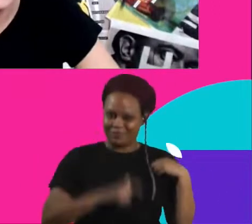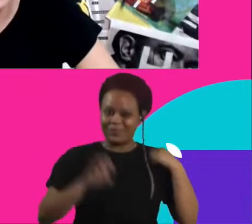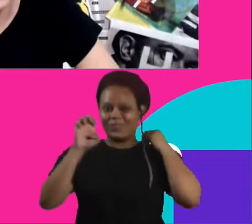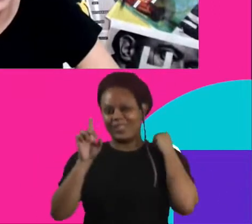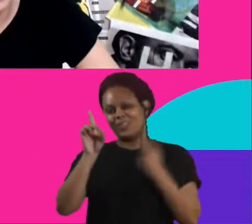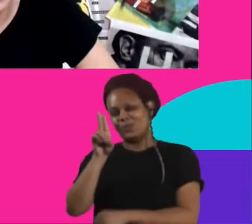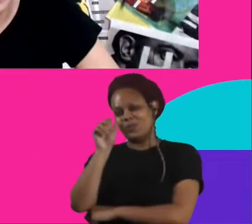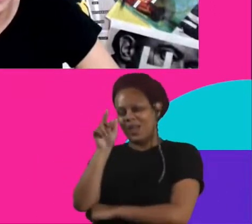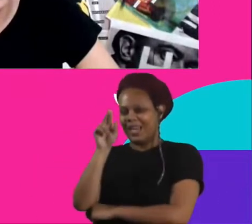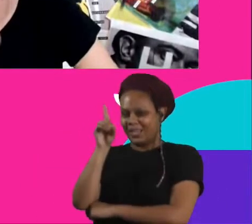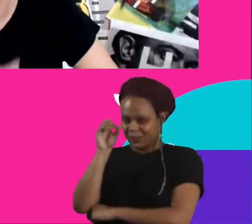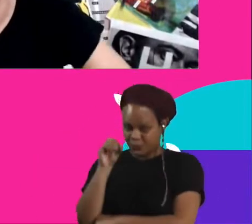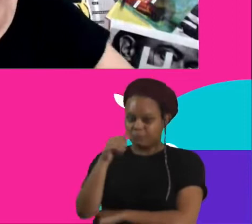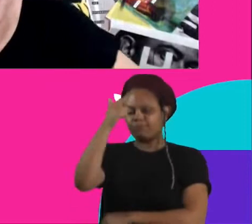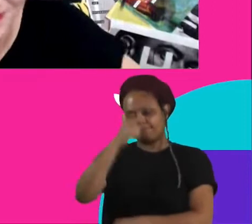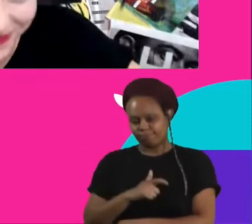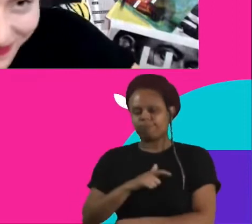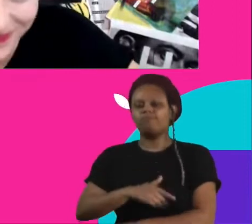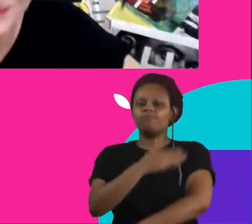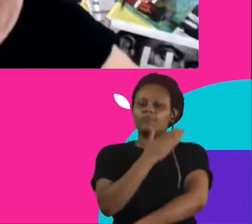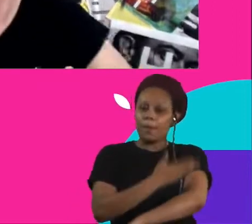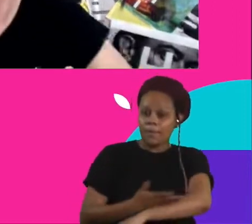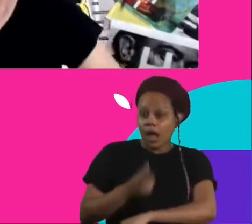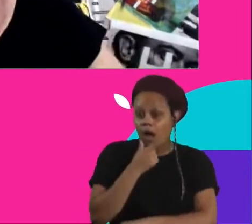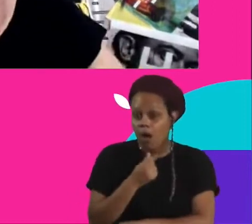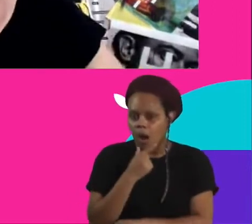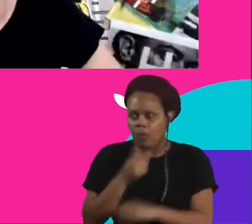Eduardo Valadares. Sou um homem branco de cabelo